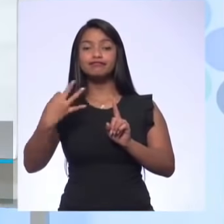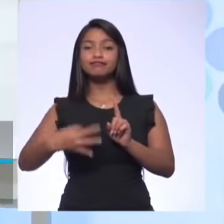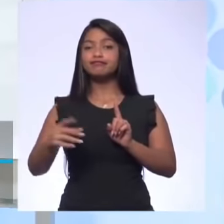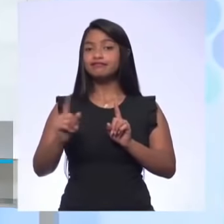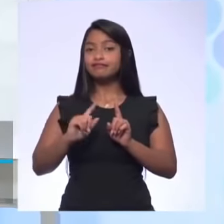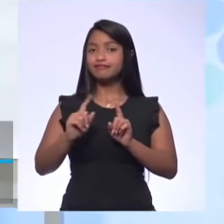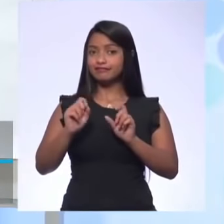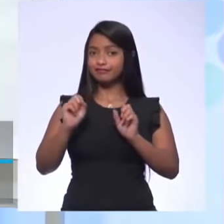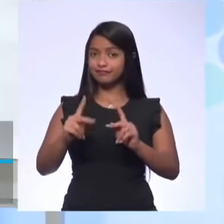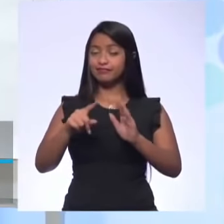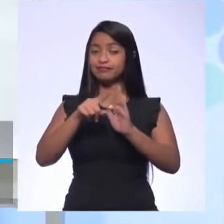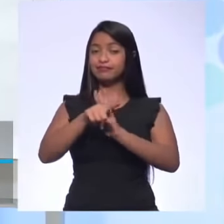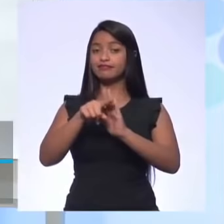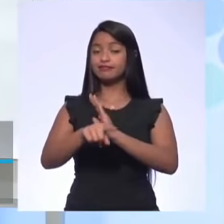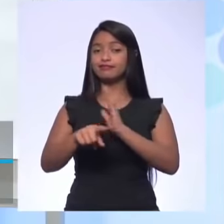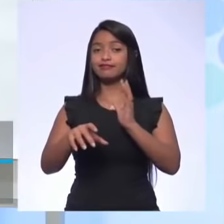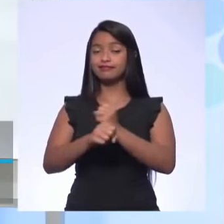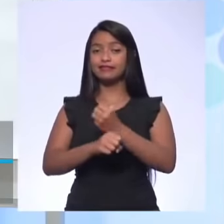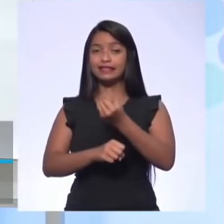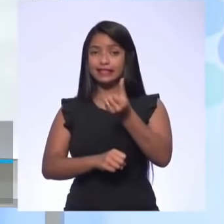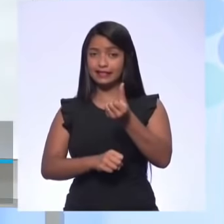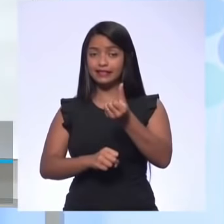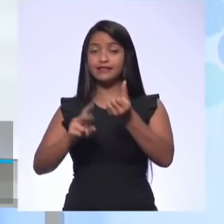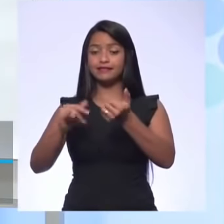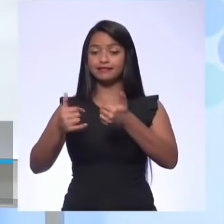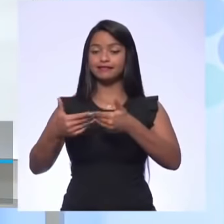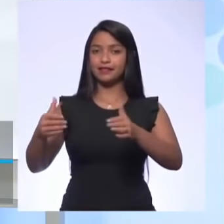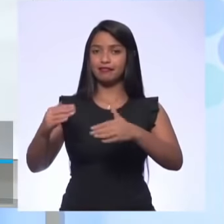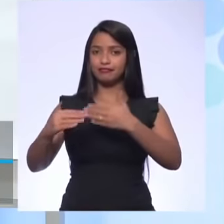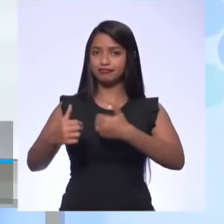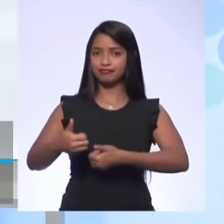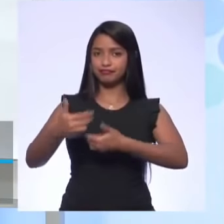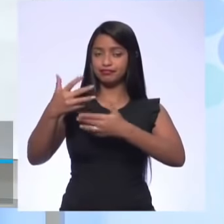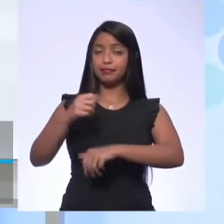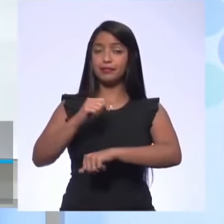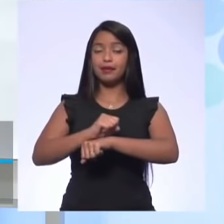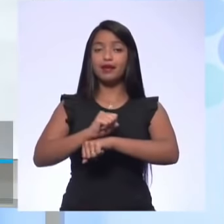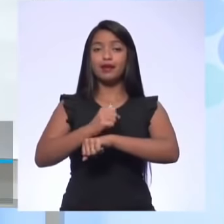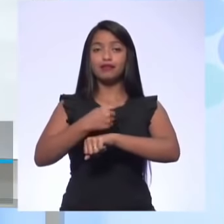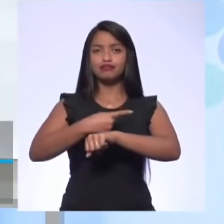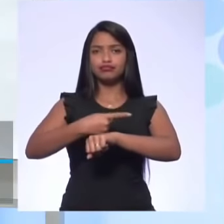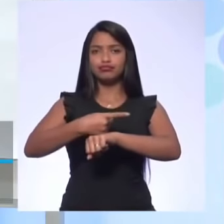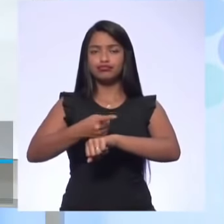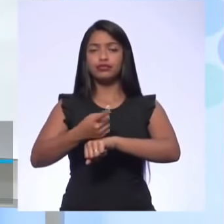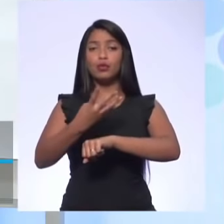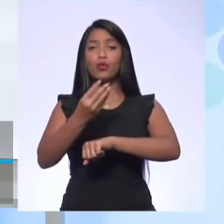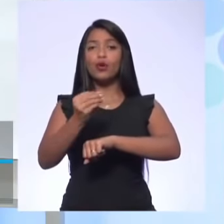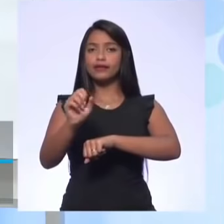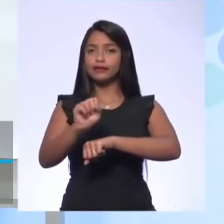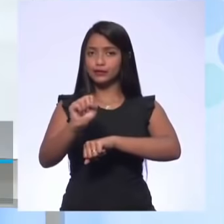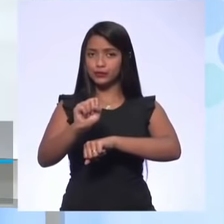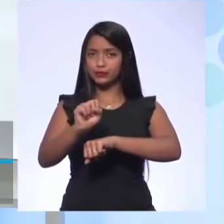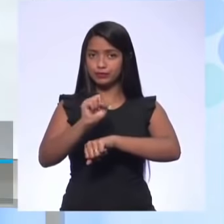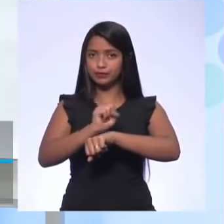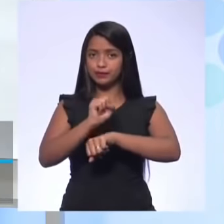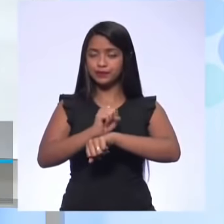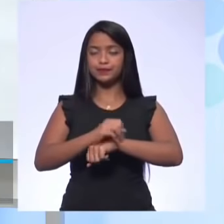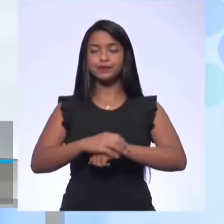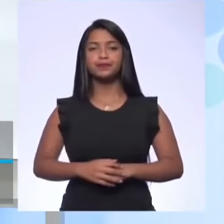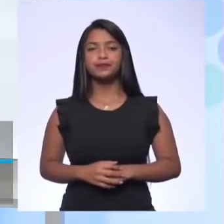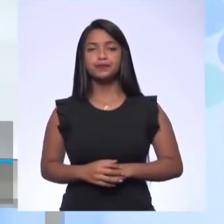Então, são 6 questões, o chat vai ficar aberto. São 40 segundos. Faltando 10 minutos para terminar o